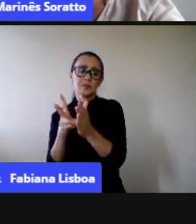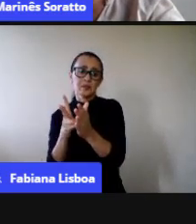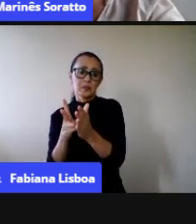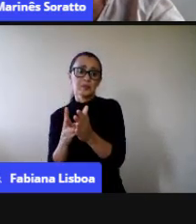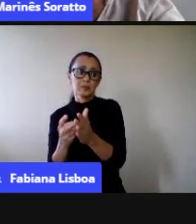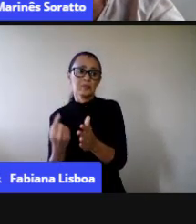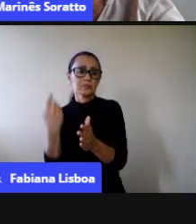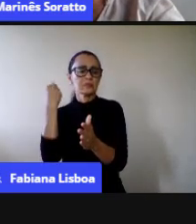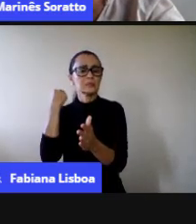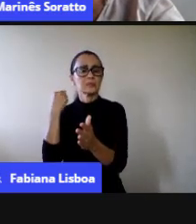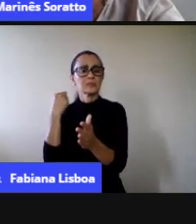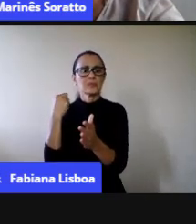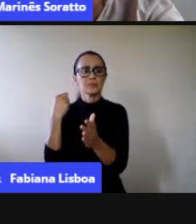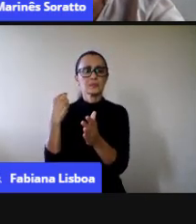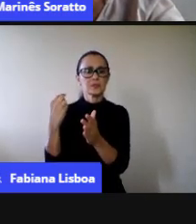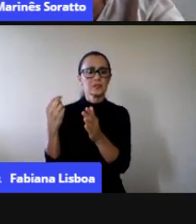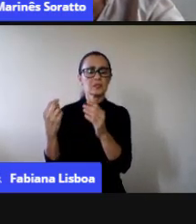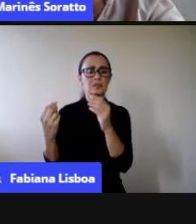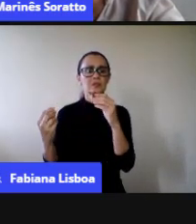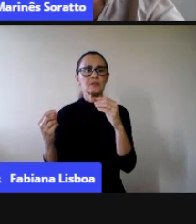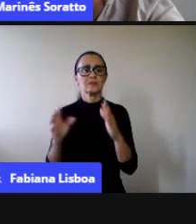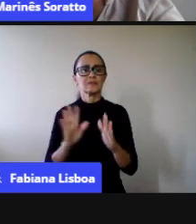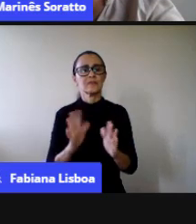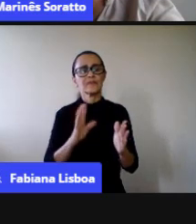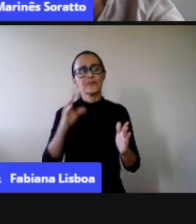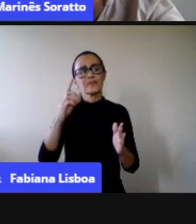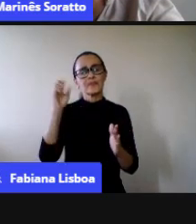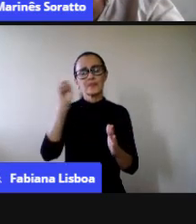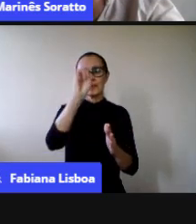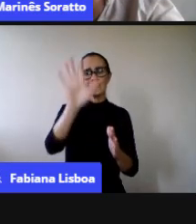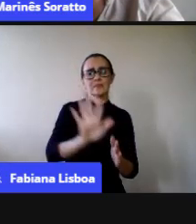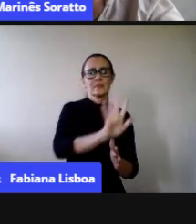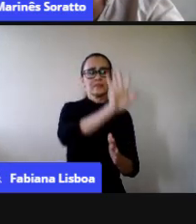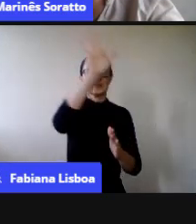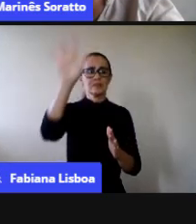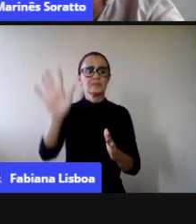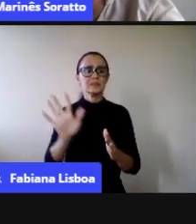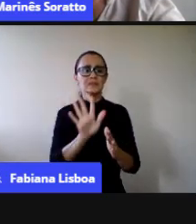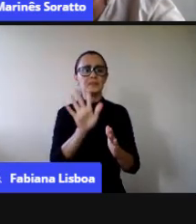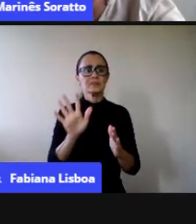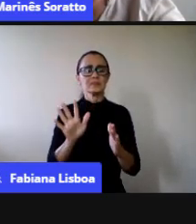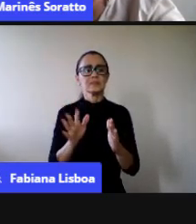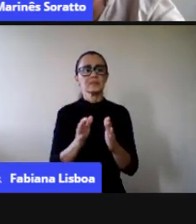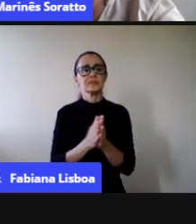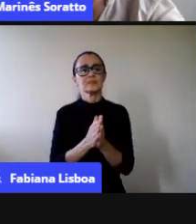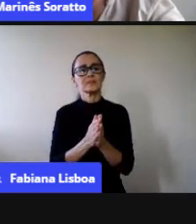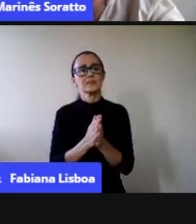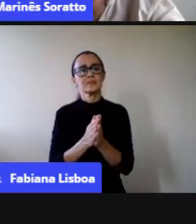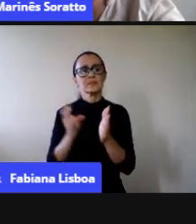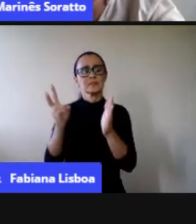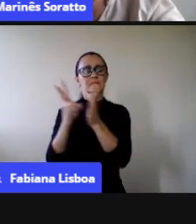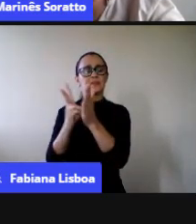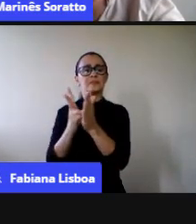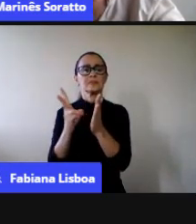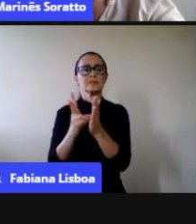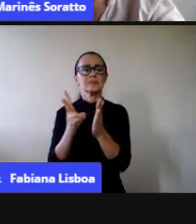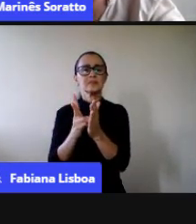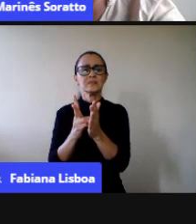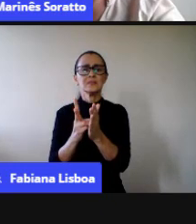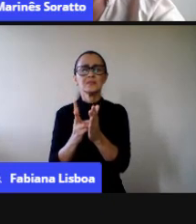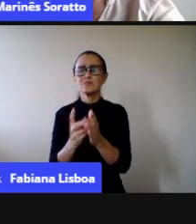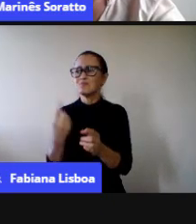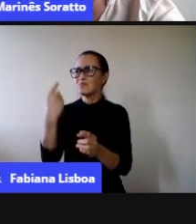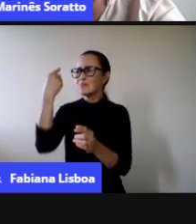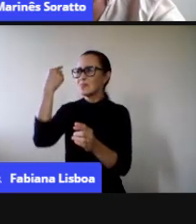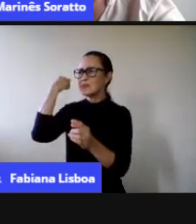reporta a nossa memória? Né? Ela reporta a uma imagem folclorizada, estereotipada, de um indígena primitivo, distante,